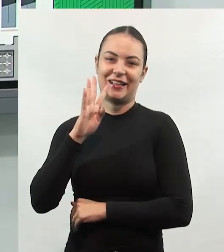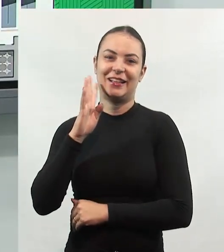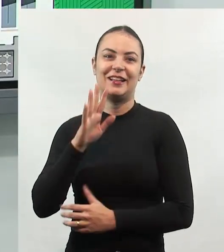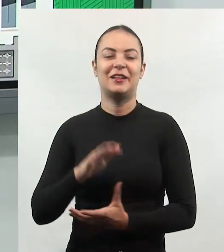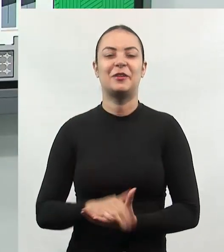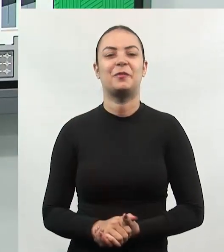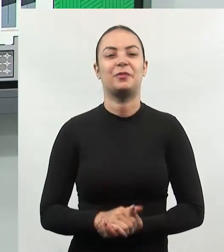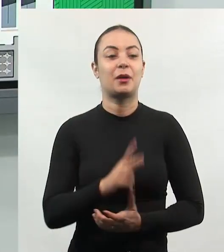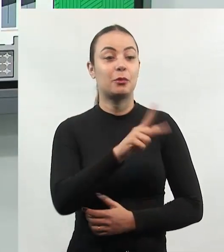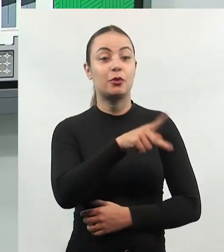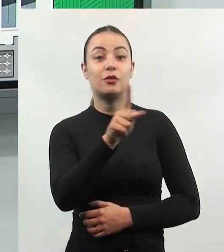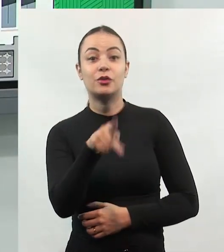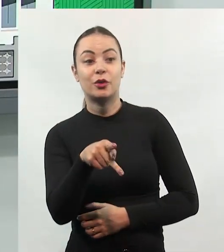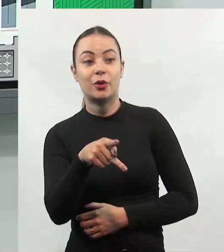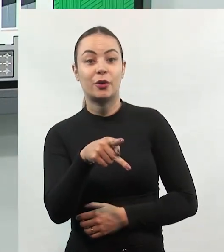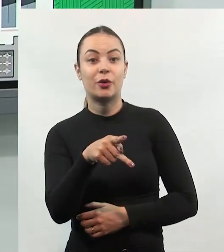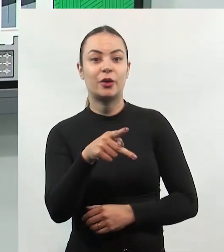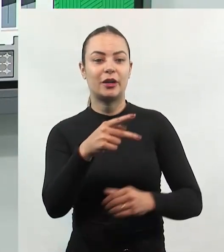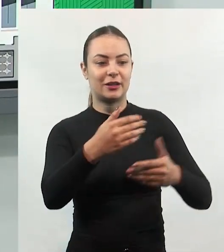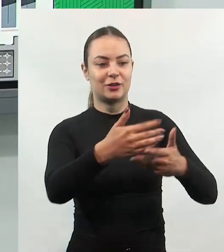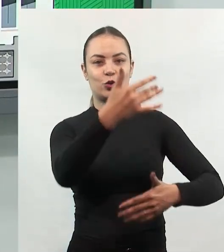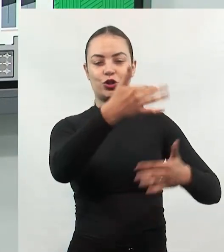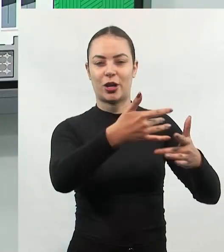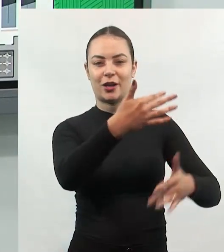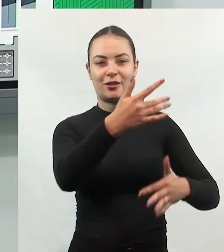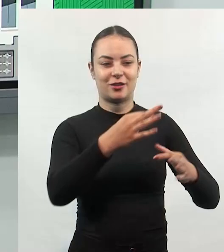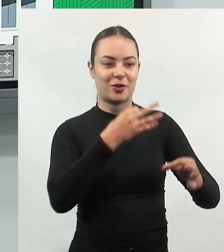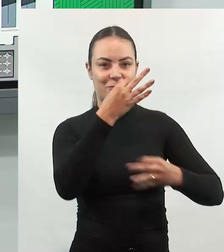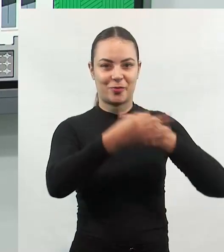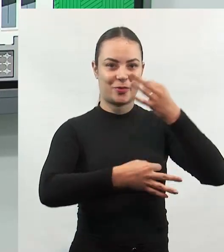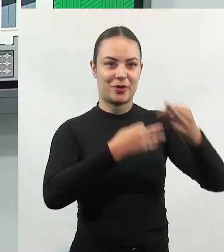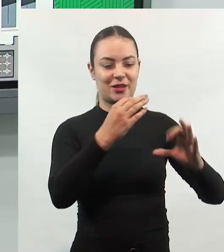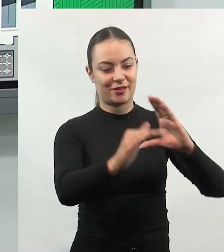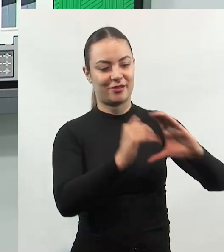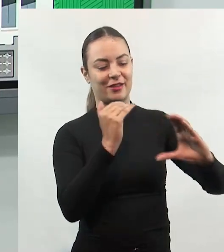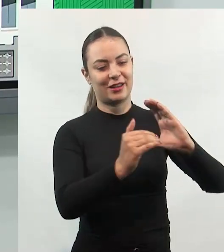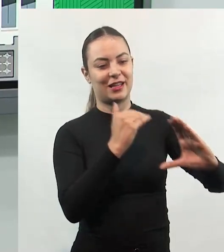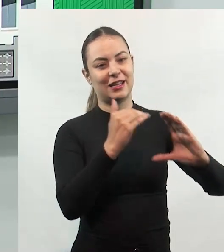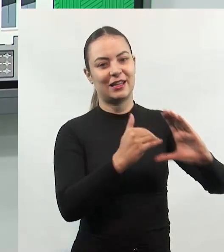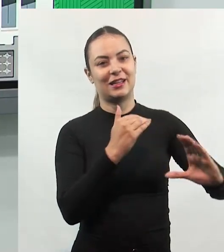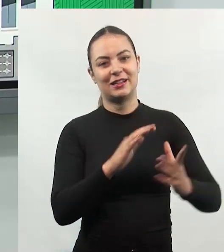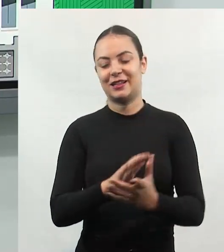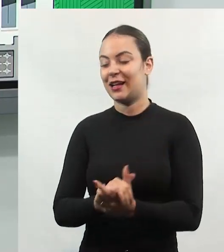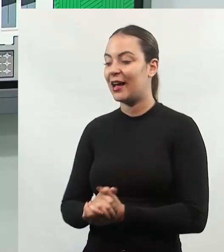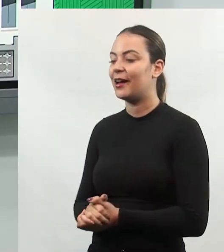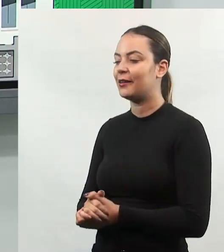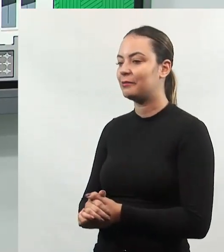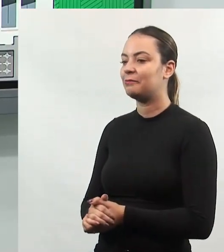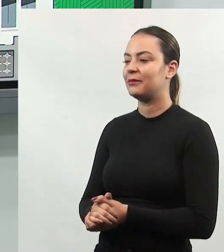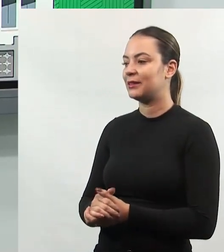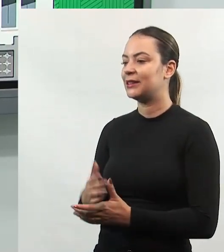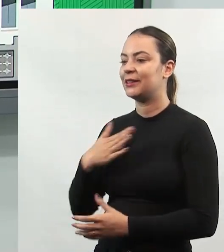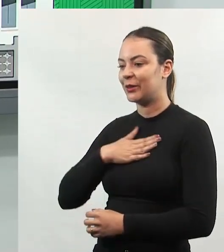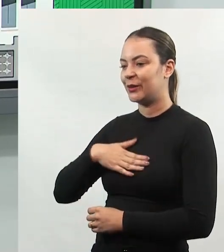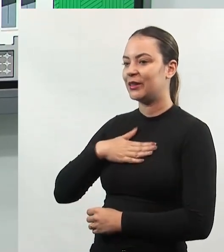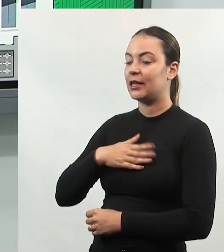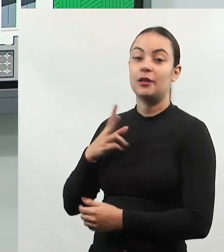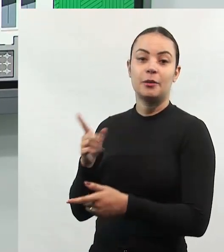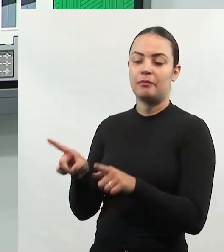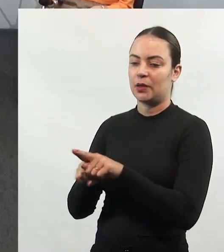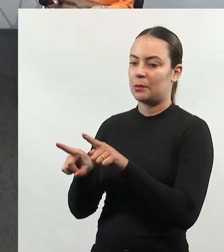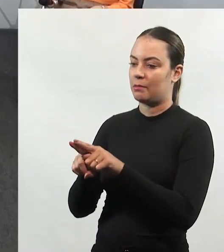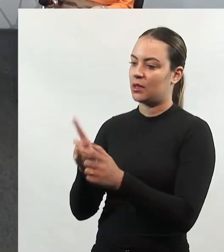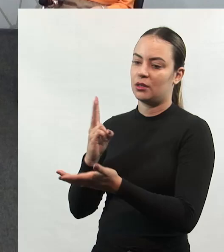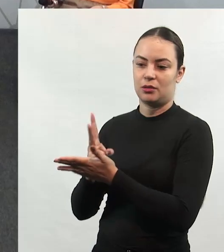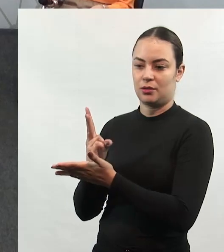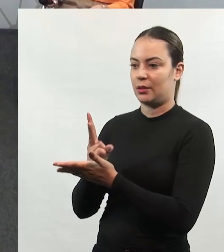gente tem o Tiago Lopes dando parabéns pela iniciativa, ótima temática. Então, assim, é muito legal esse projeto. Eu